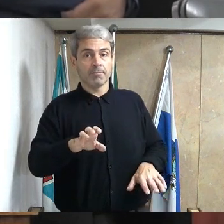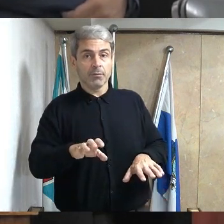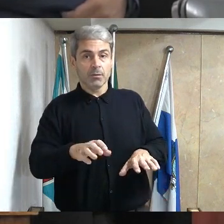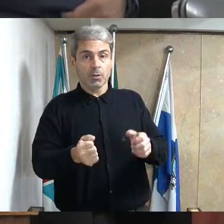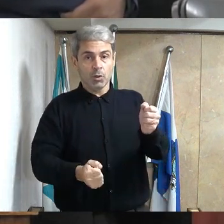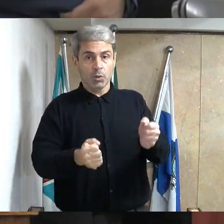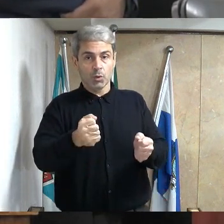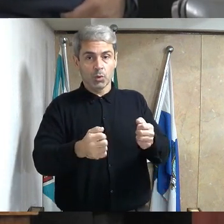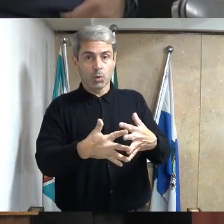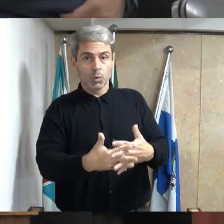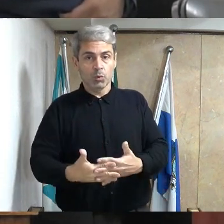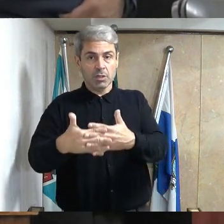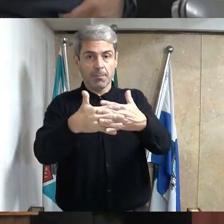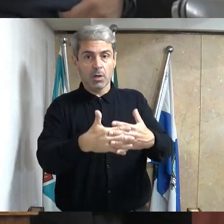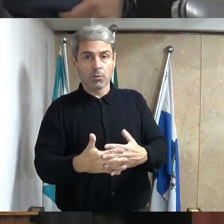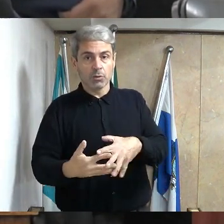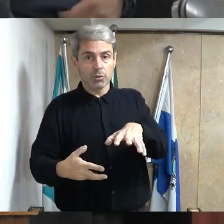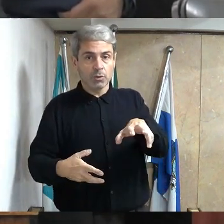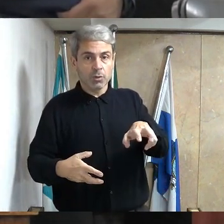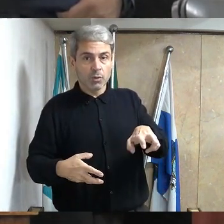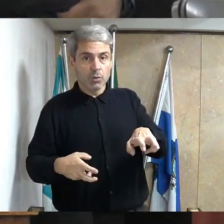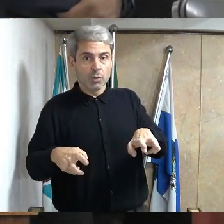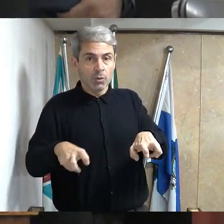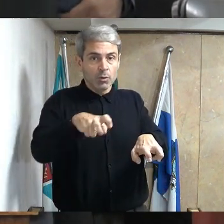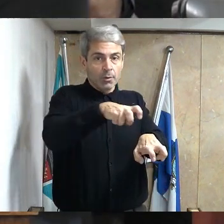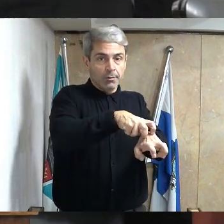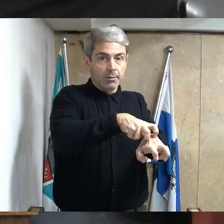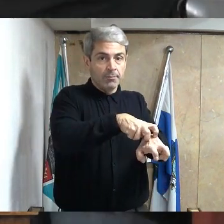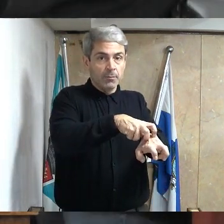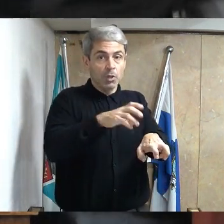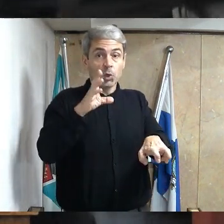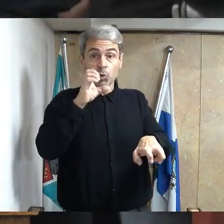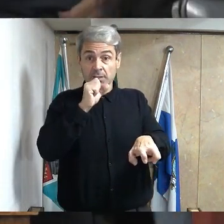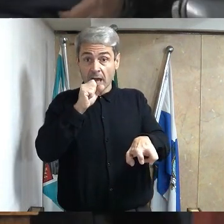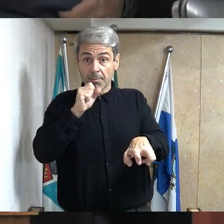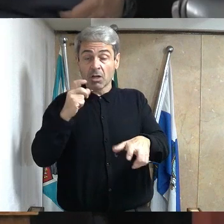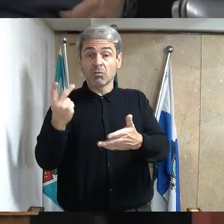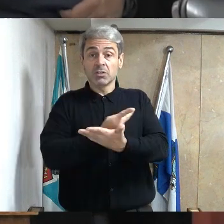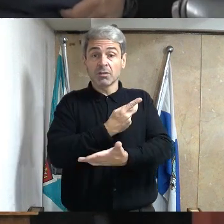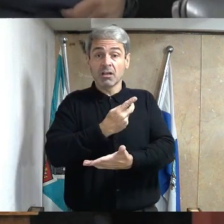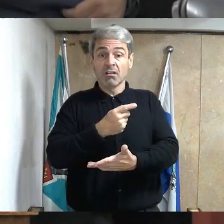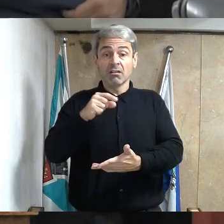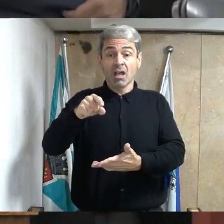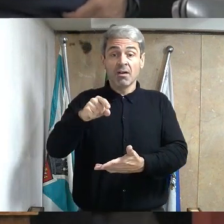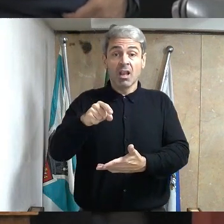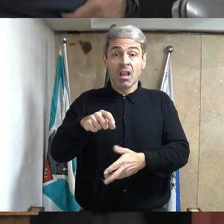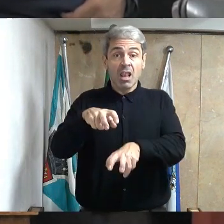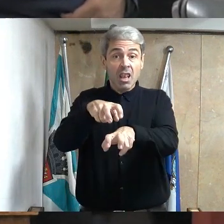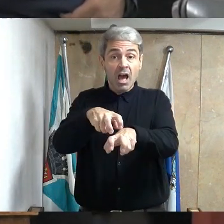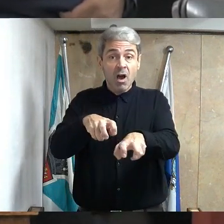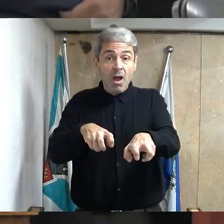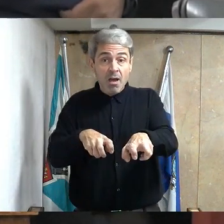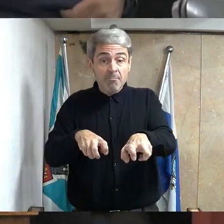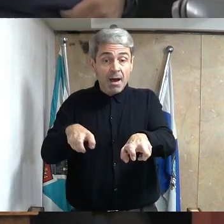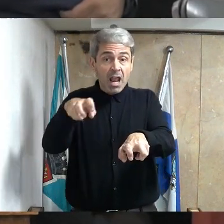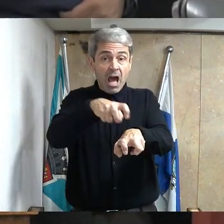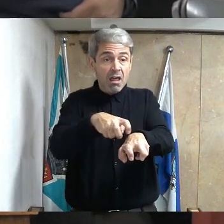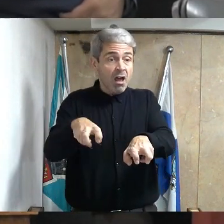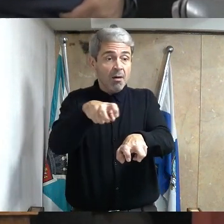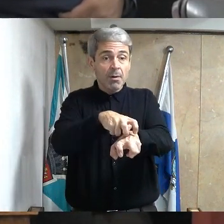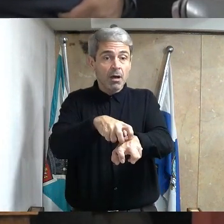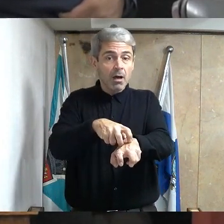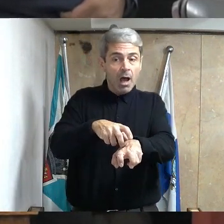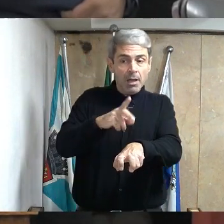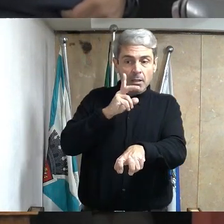os reboques foram embora, com medo de ser rebocado. Eles estavam ali, quando a gente começou a pedir a documentação deles, eles